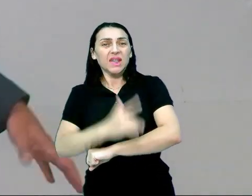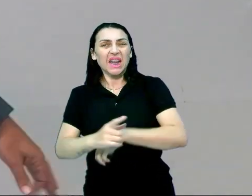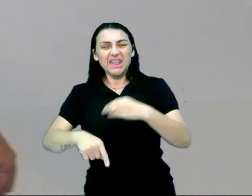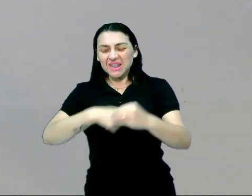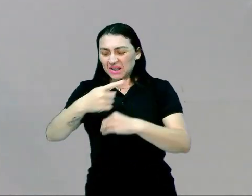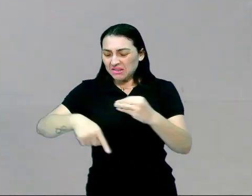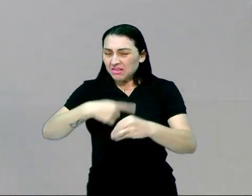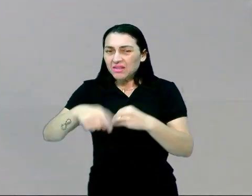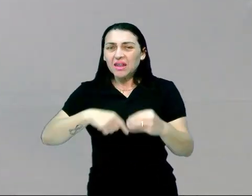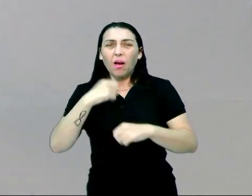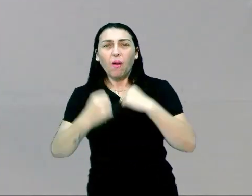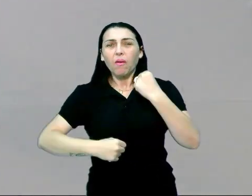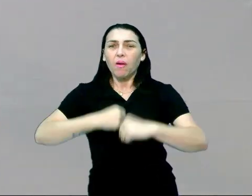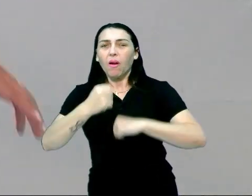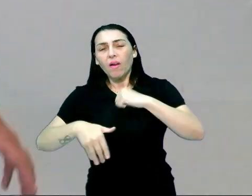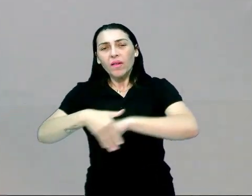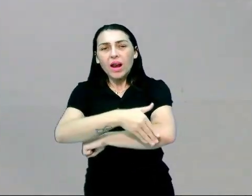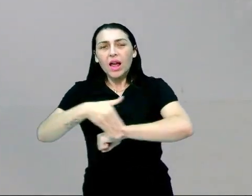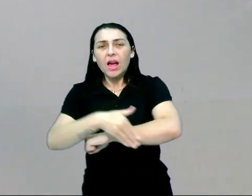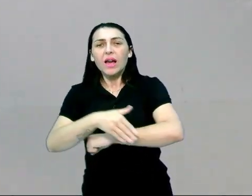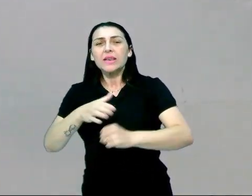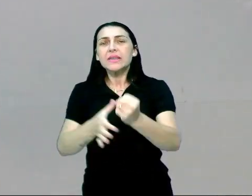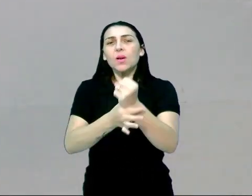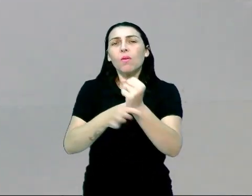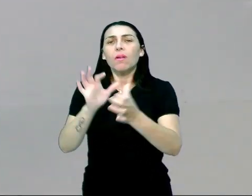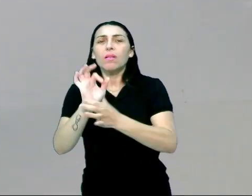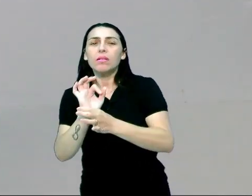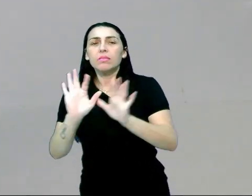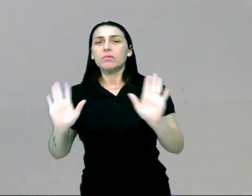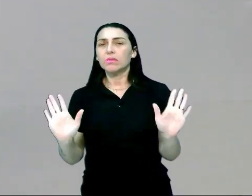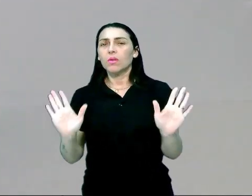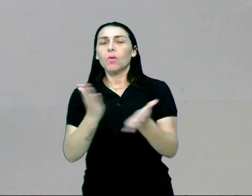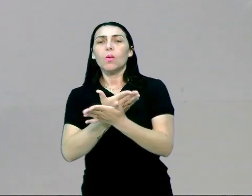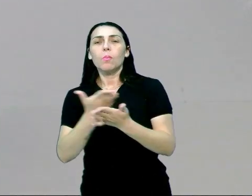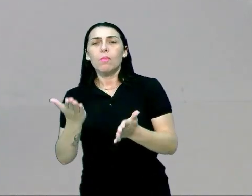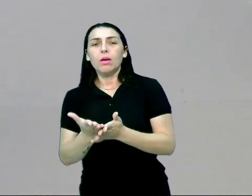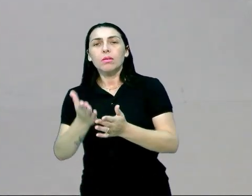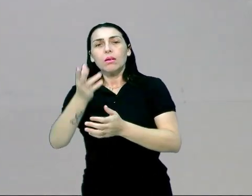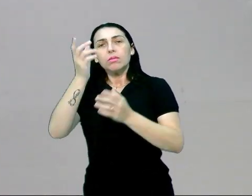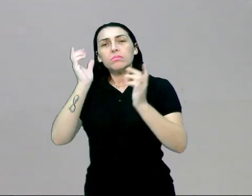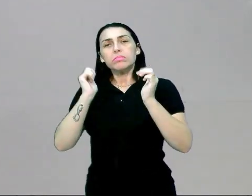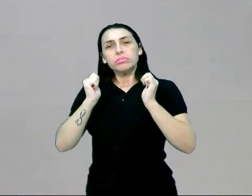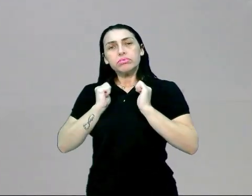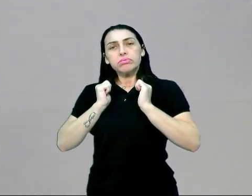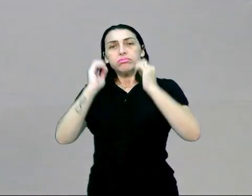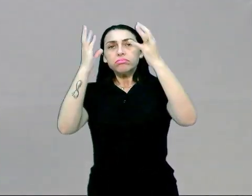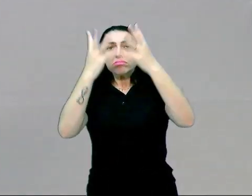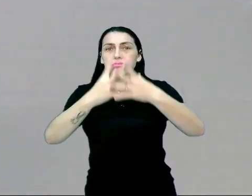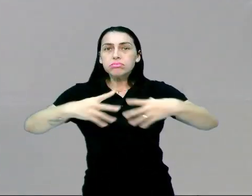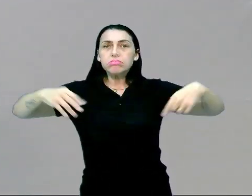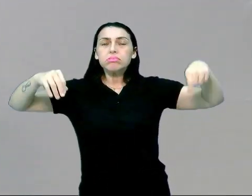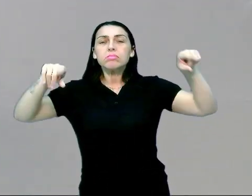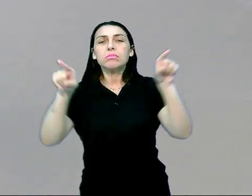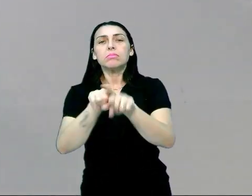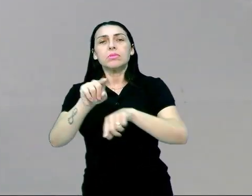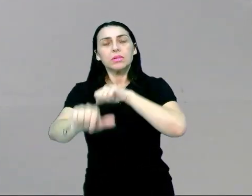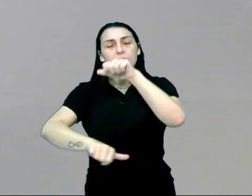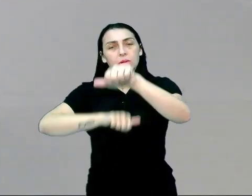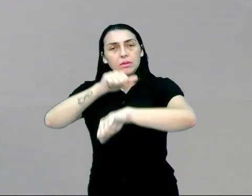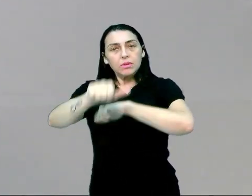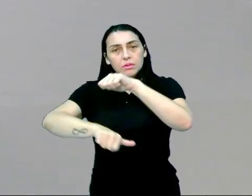no meio e corre no meio da rua e pega menino, segura, isso começou a ficar um pouco mais escasso, até mesmo pela